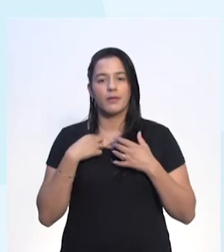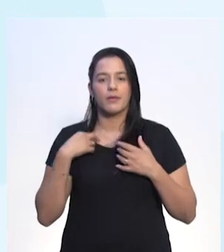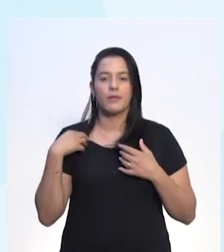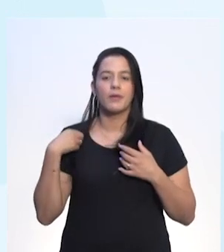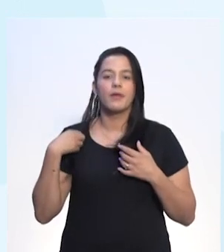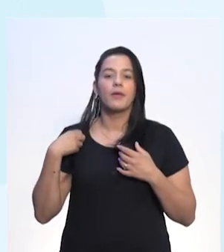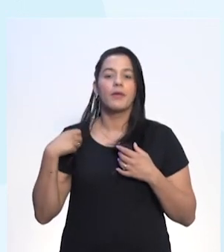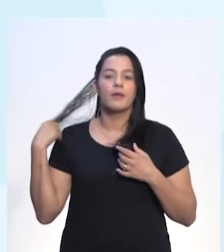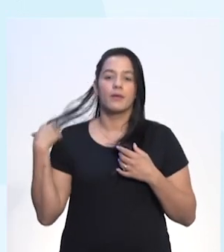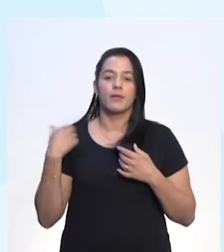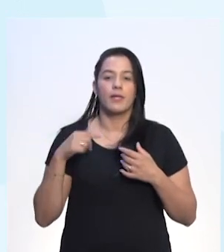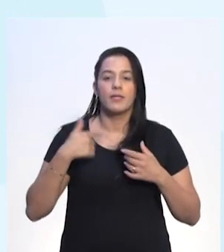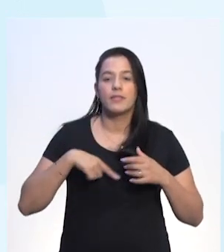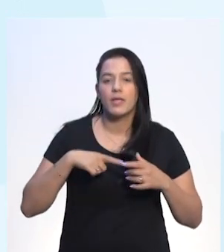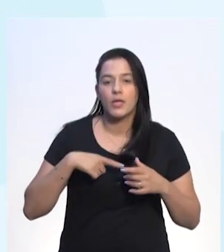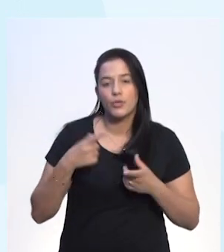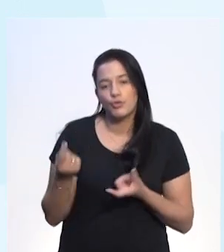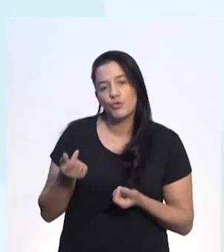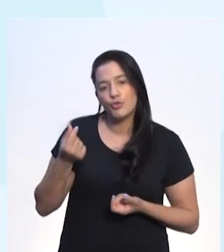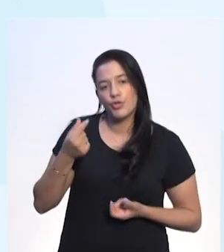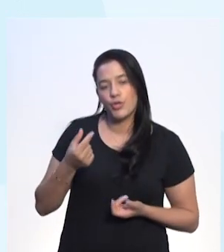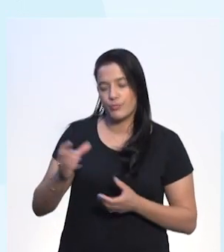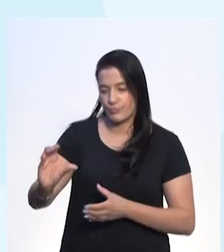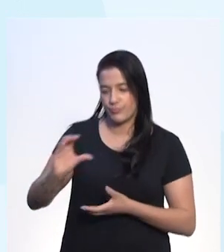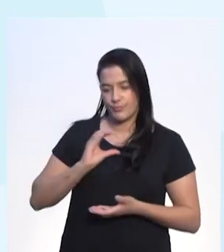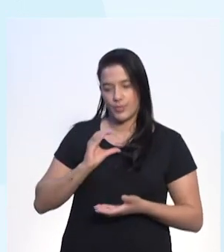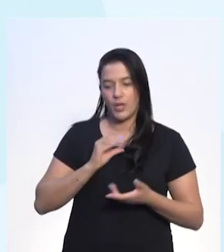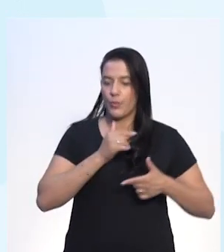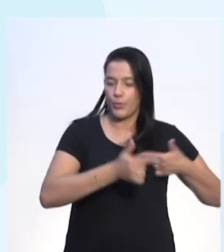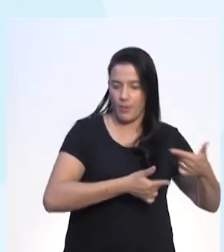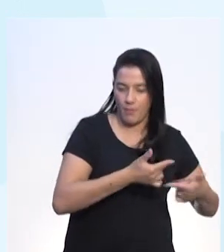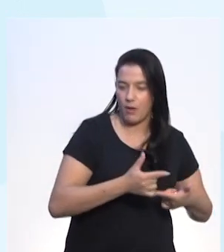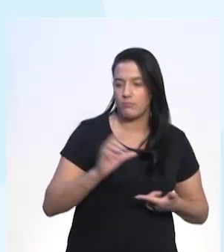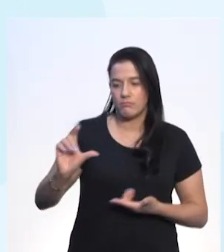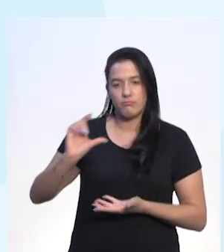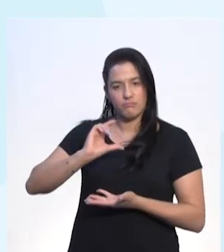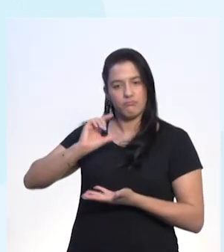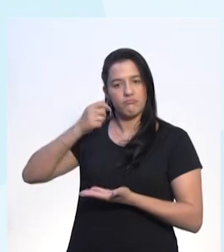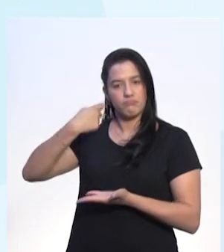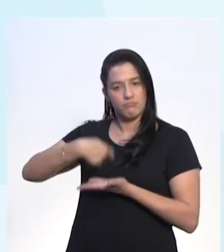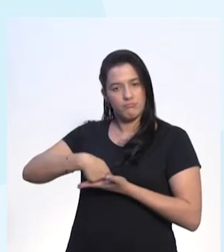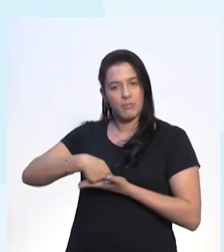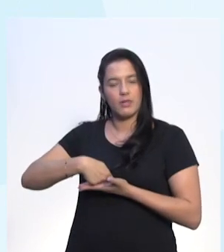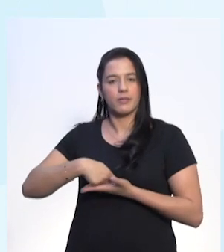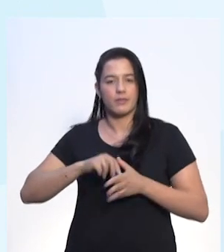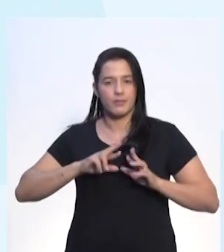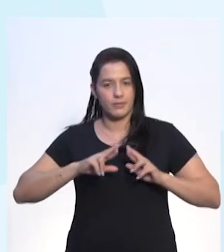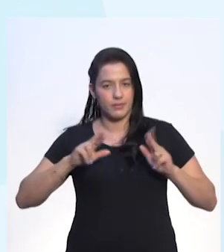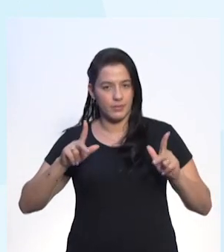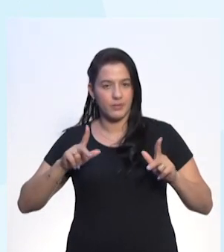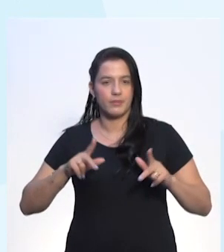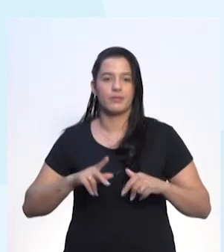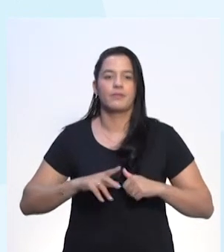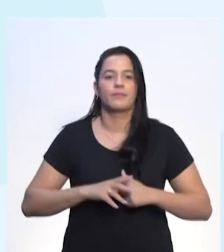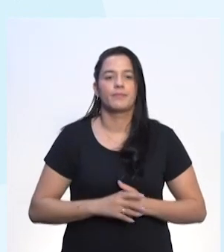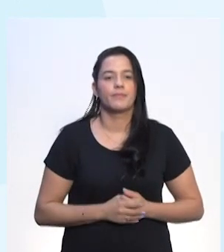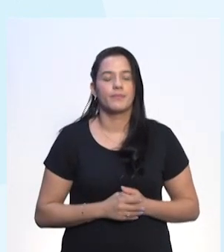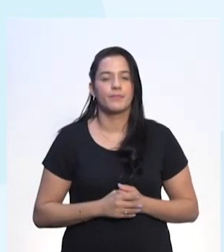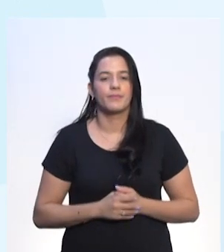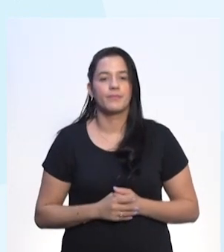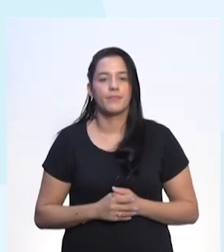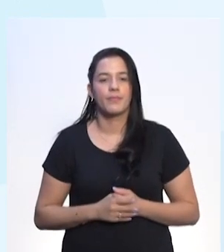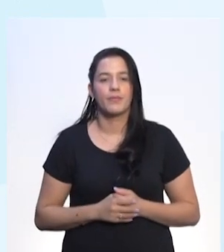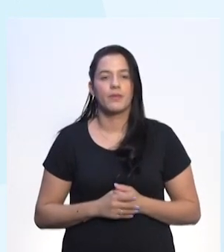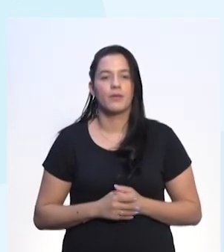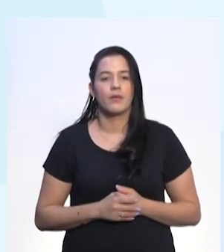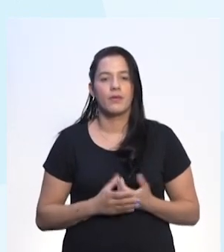tenha ganhos financeiros em relação a isso, que foi exatamente quando a gente diferenciou o que é trabalho de emprego, porque o